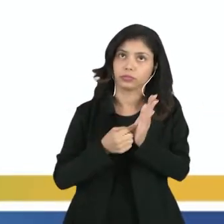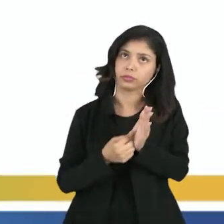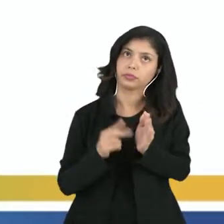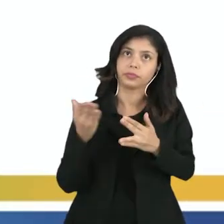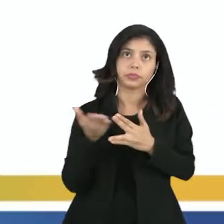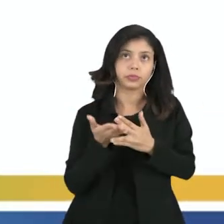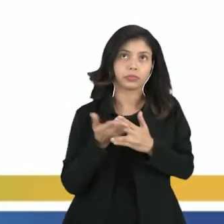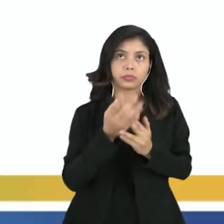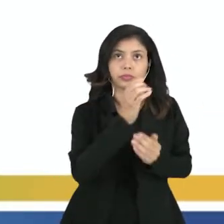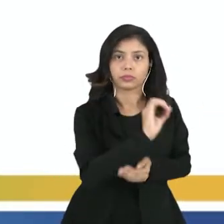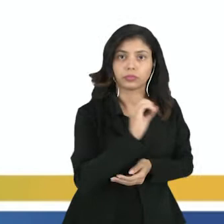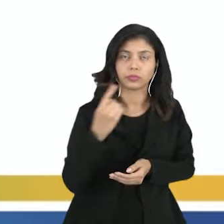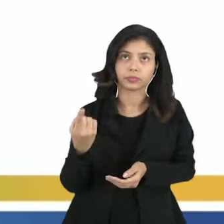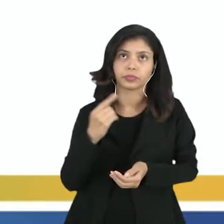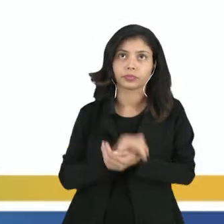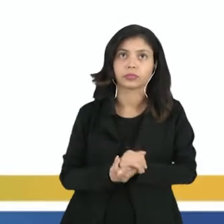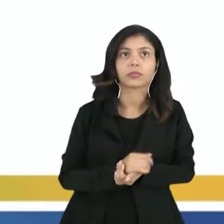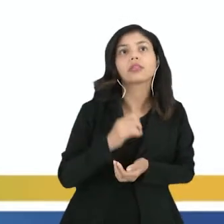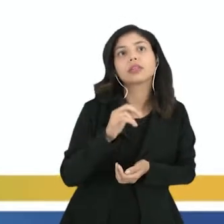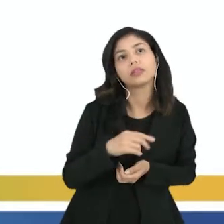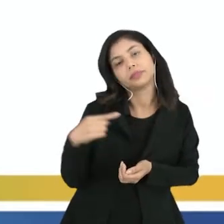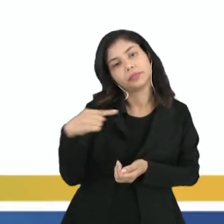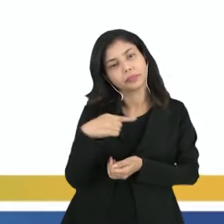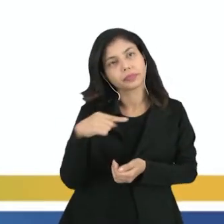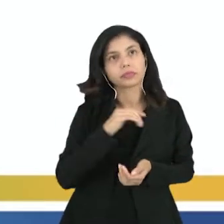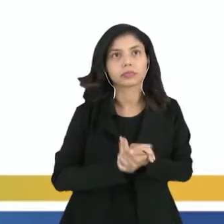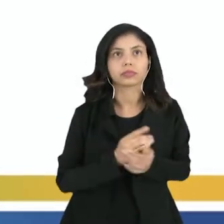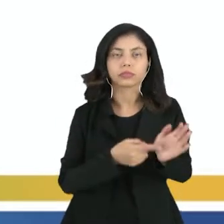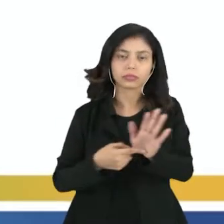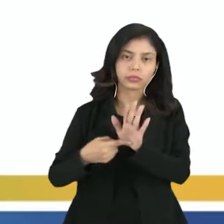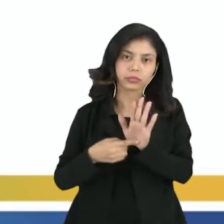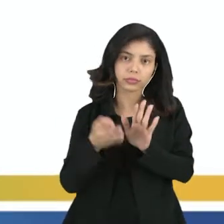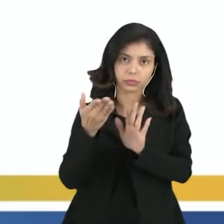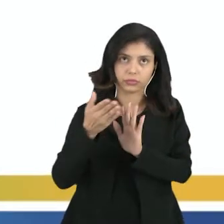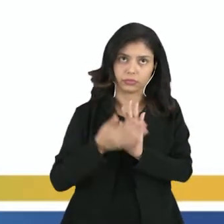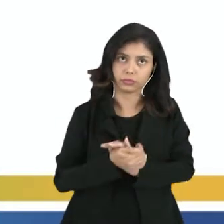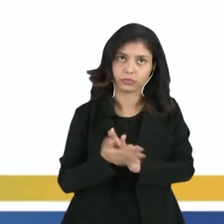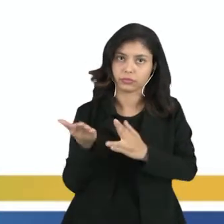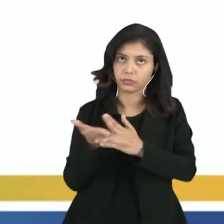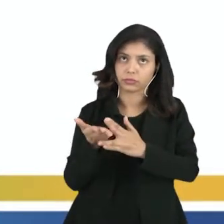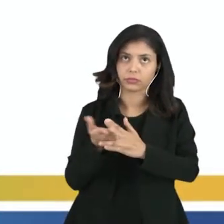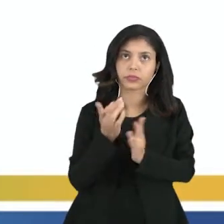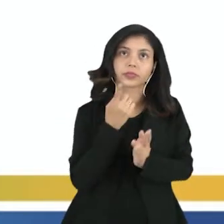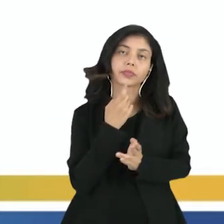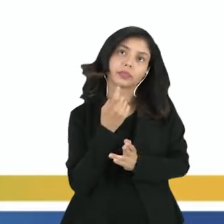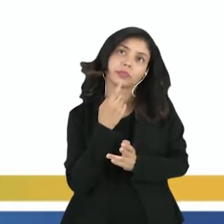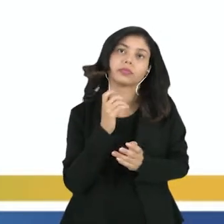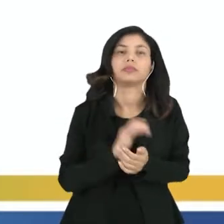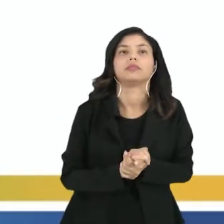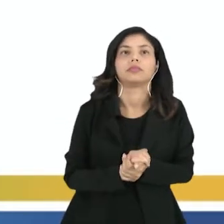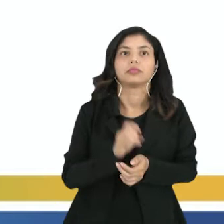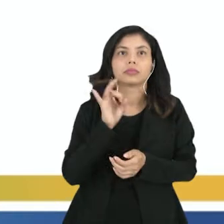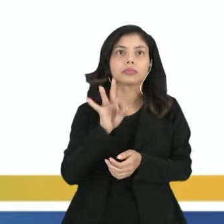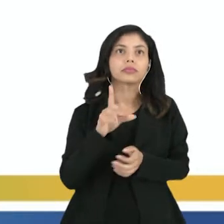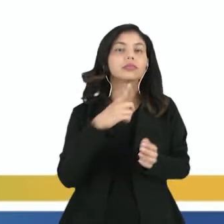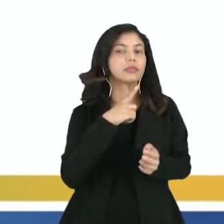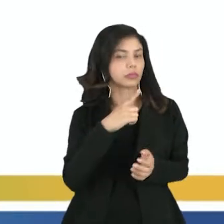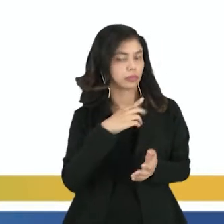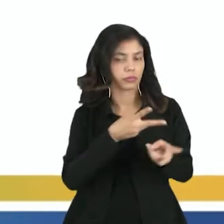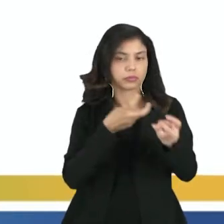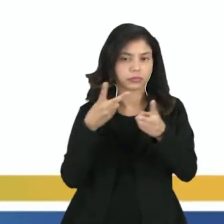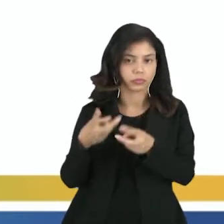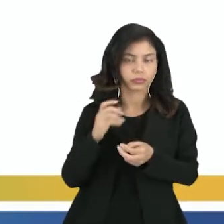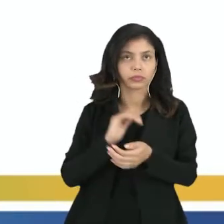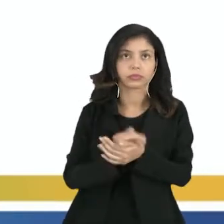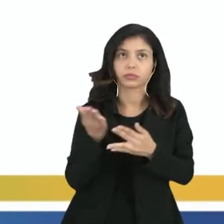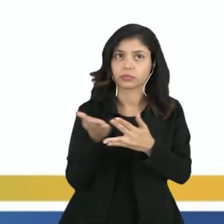no intervalo 0 e 1, a função é negativa. Destaque aí ó, o intervalo em vermelho, ó, só para você destacar e